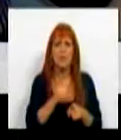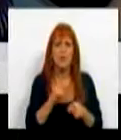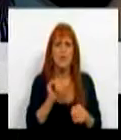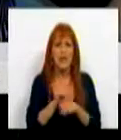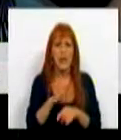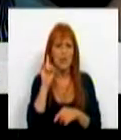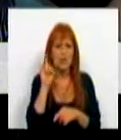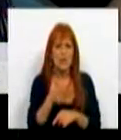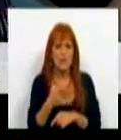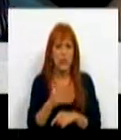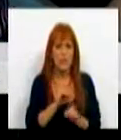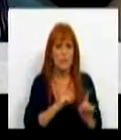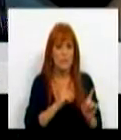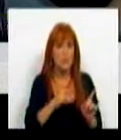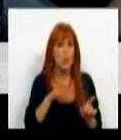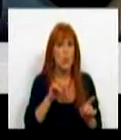carta